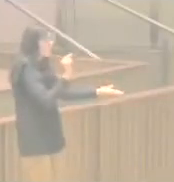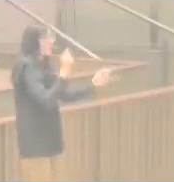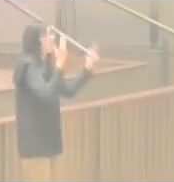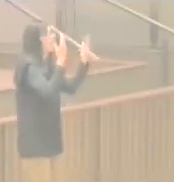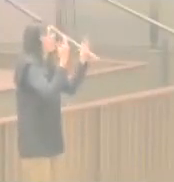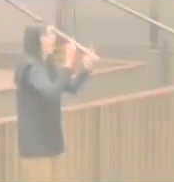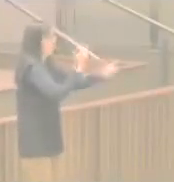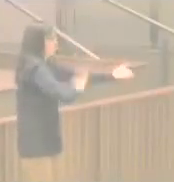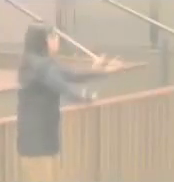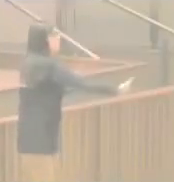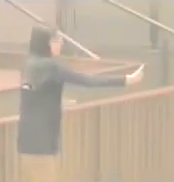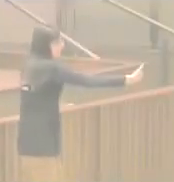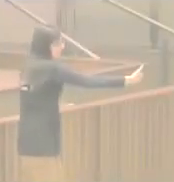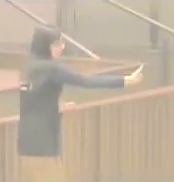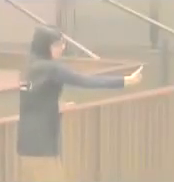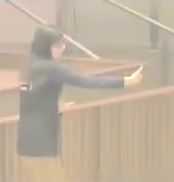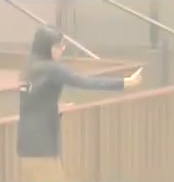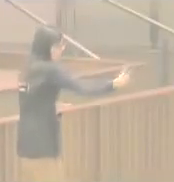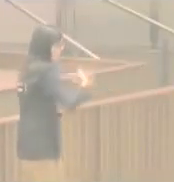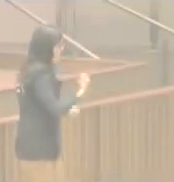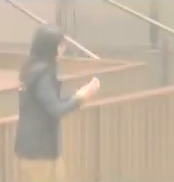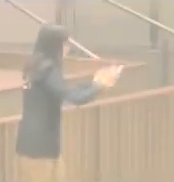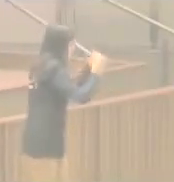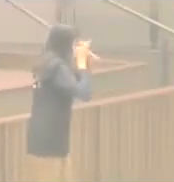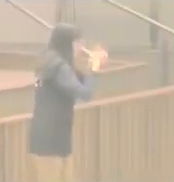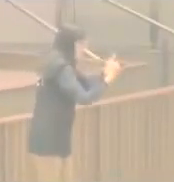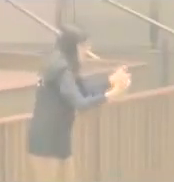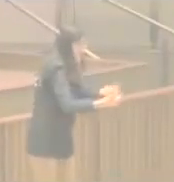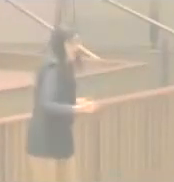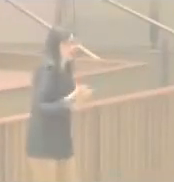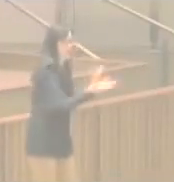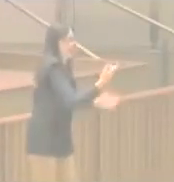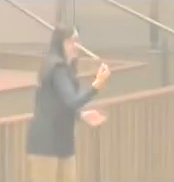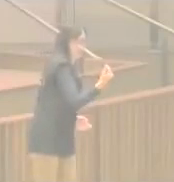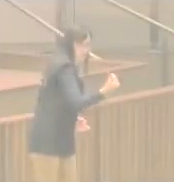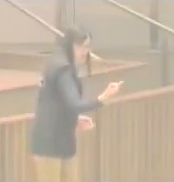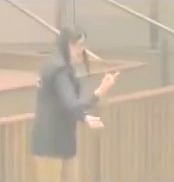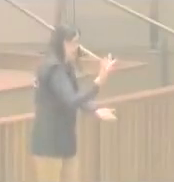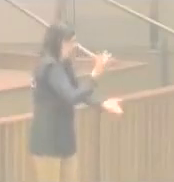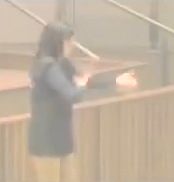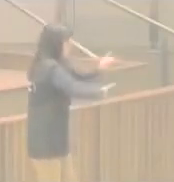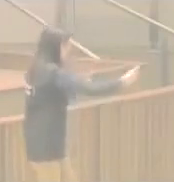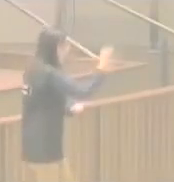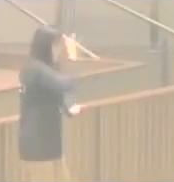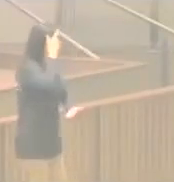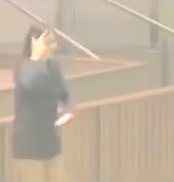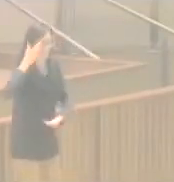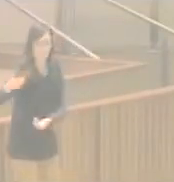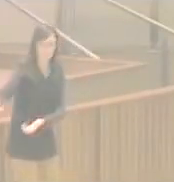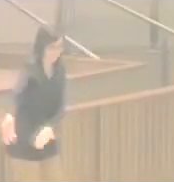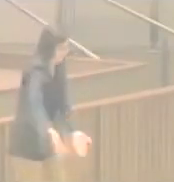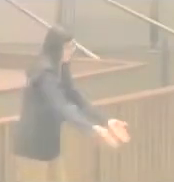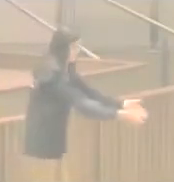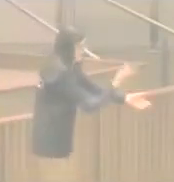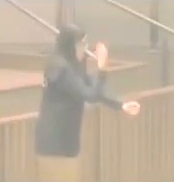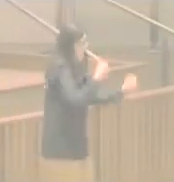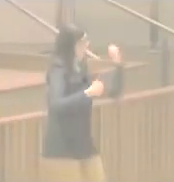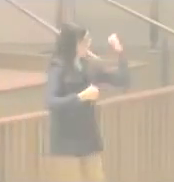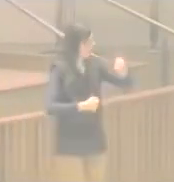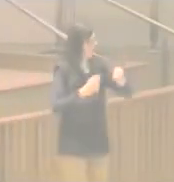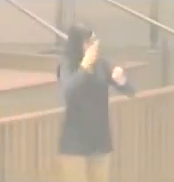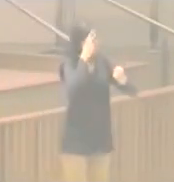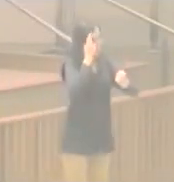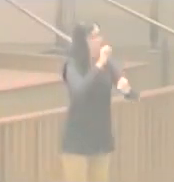pagando com dinheiro, animais, às vezes até em magia negra, pessoas que são mortas, ou